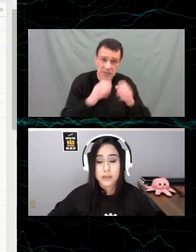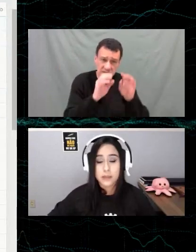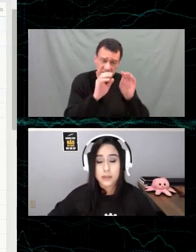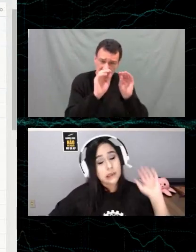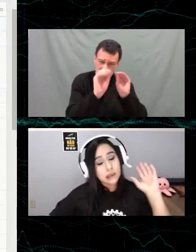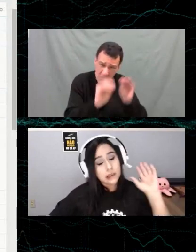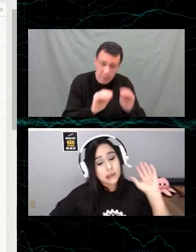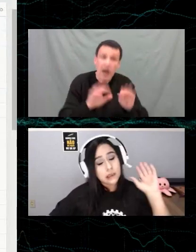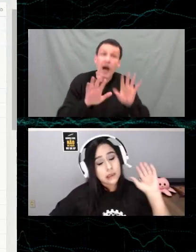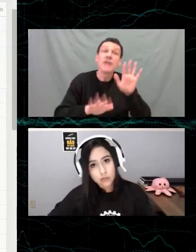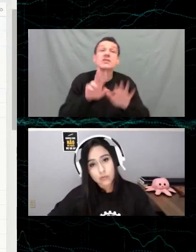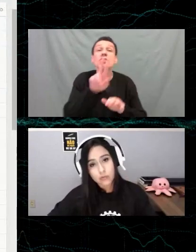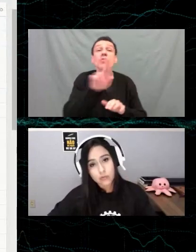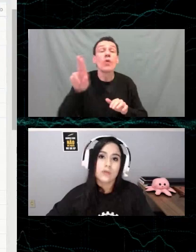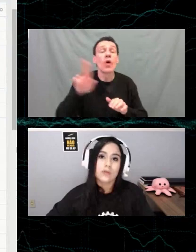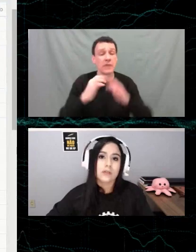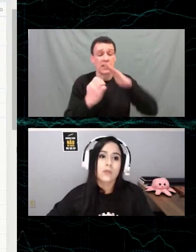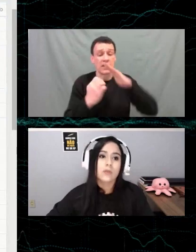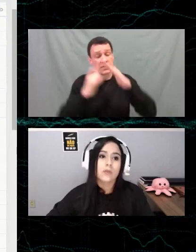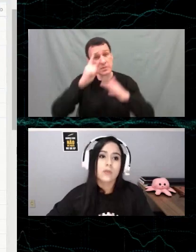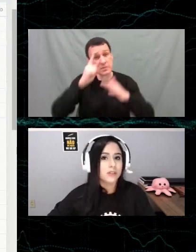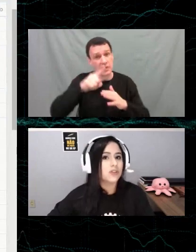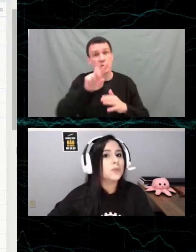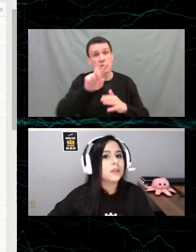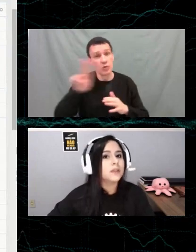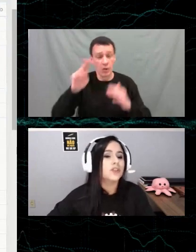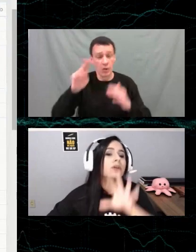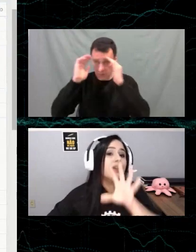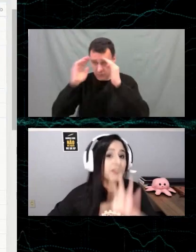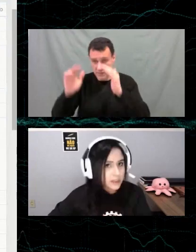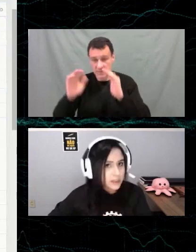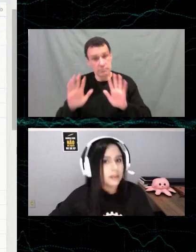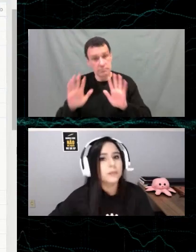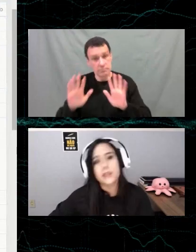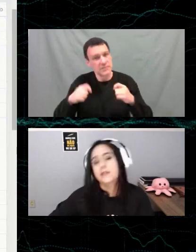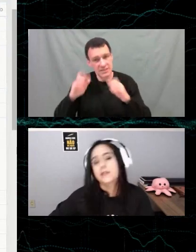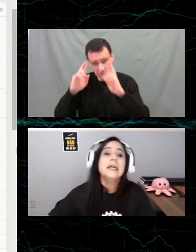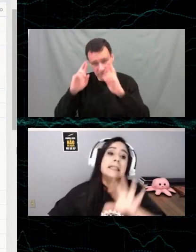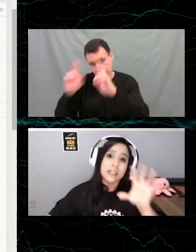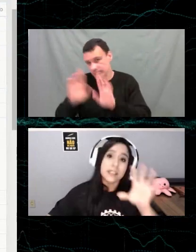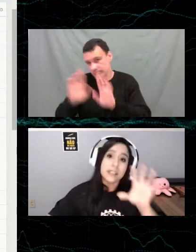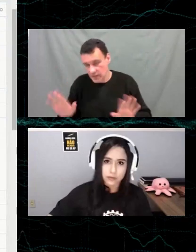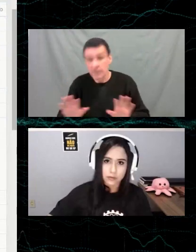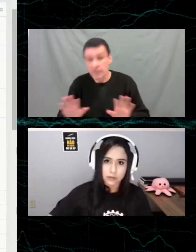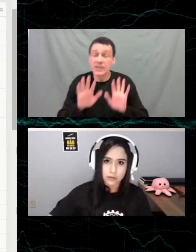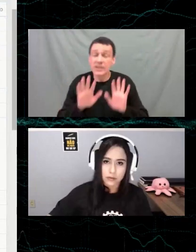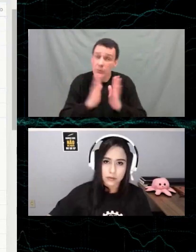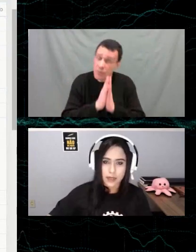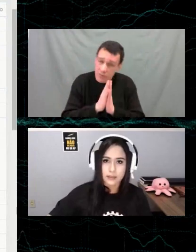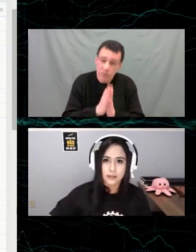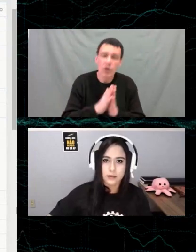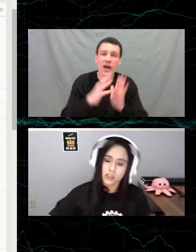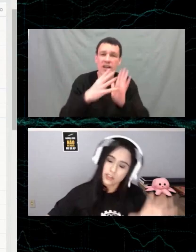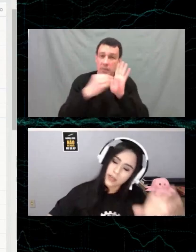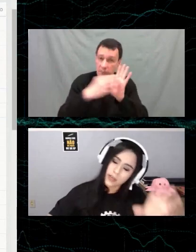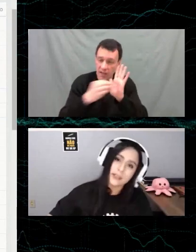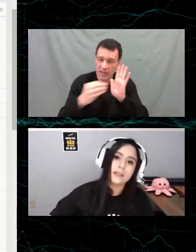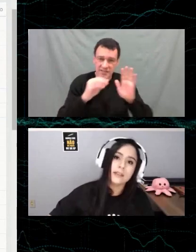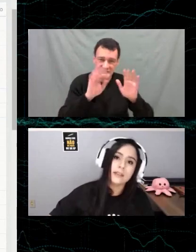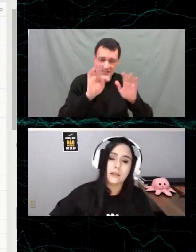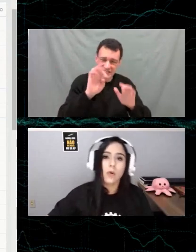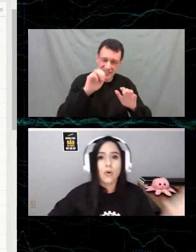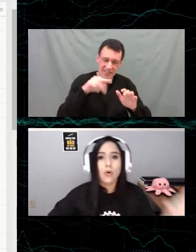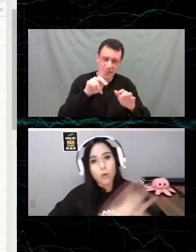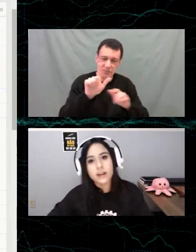ou sistemas. E isso é uma das coisas que eu considero bastante importante. Então, revisem templates nativos, tá? Os que vêm